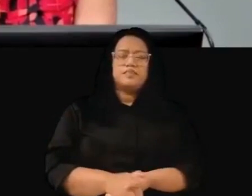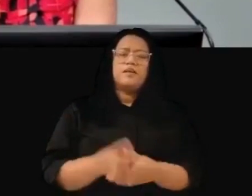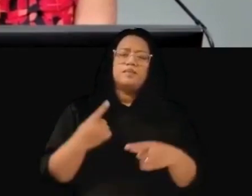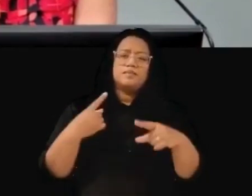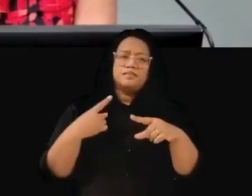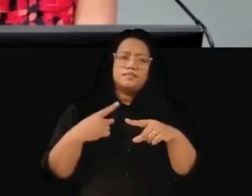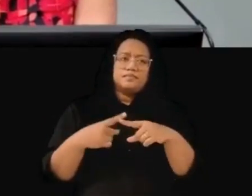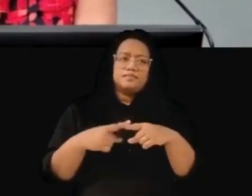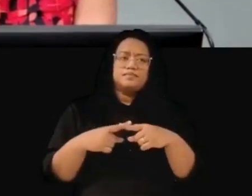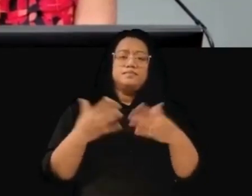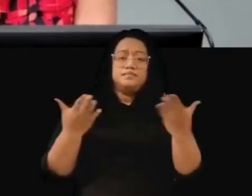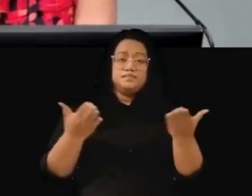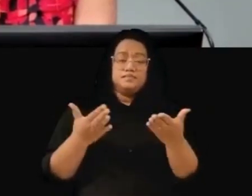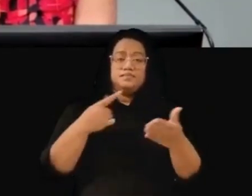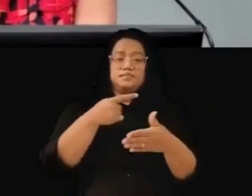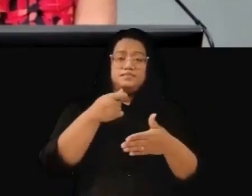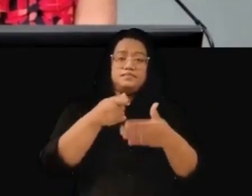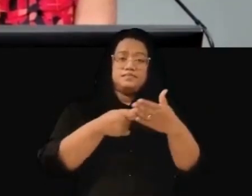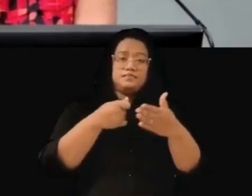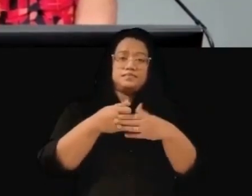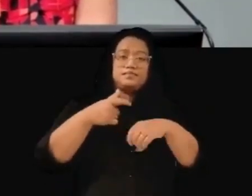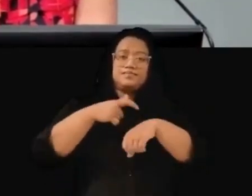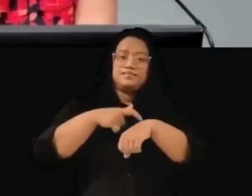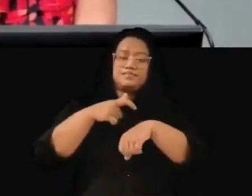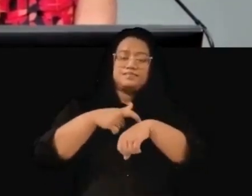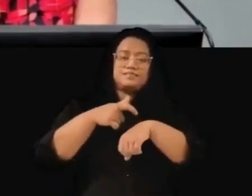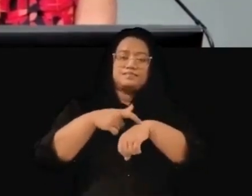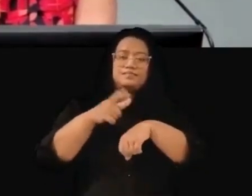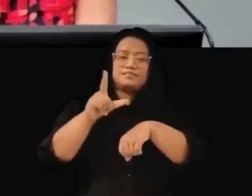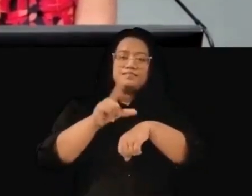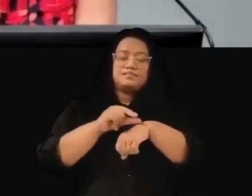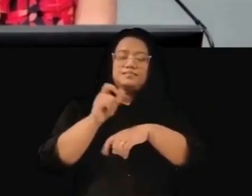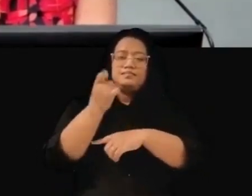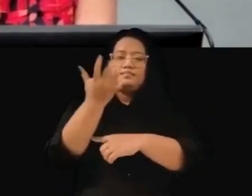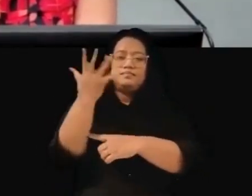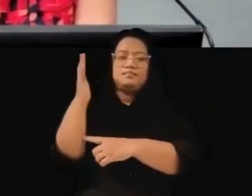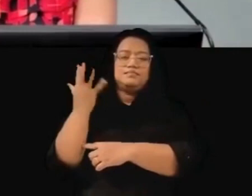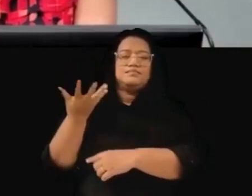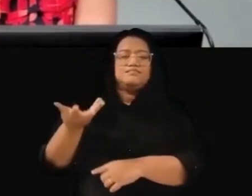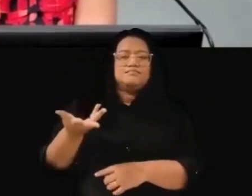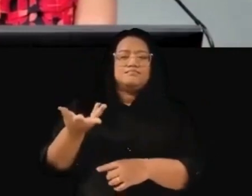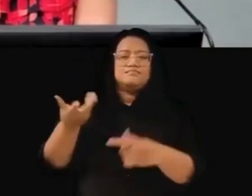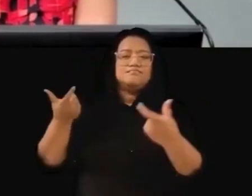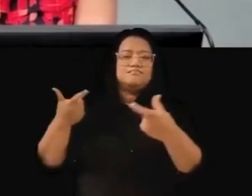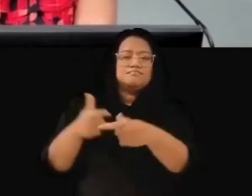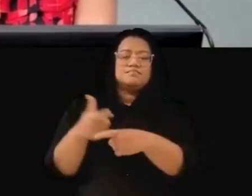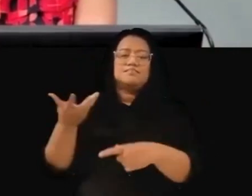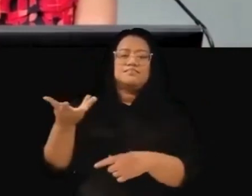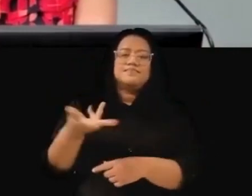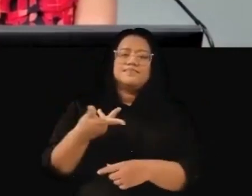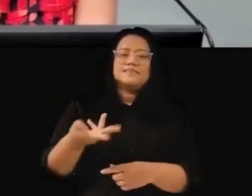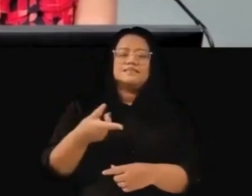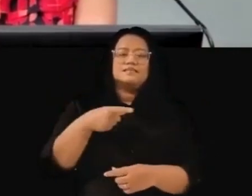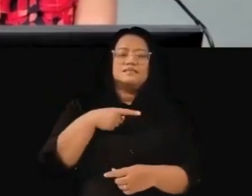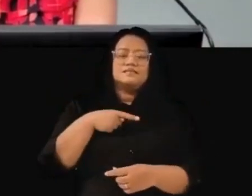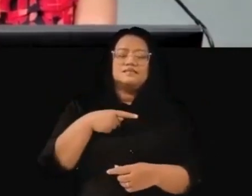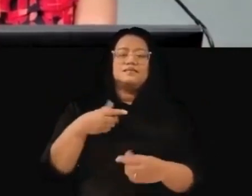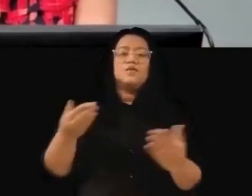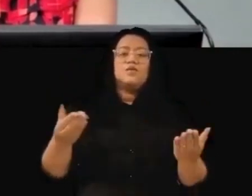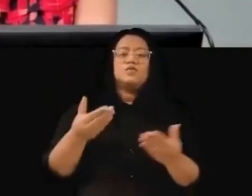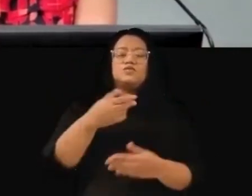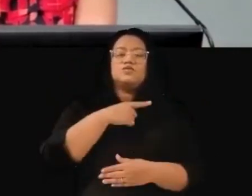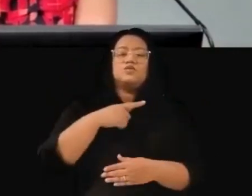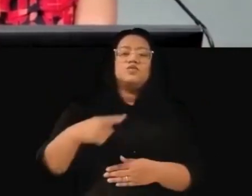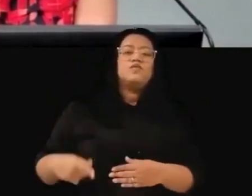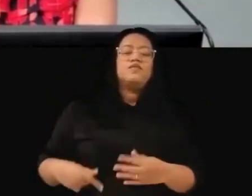agora, insisto, né, o nosso tempo está muito curto, a devastação ela é muito acelerada. Né? Nós estamos vendo em que pese o governo atual